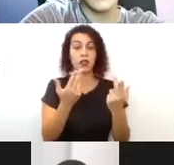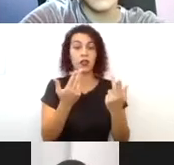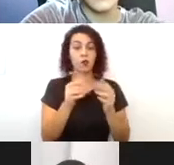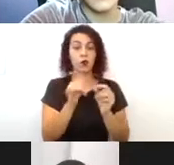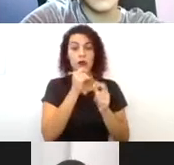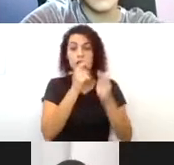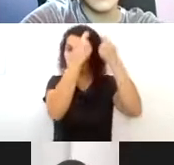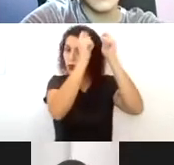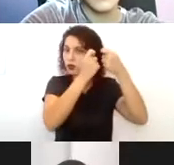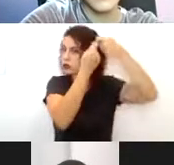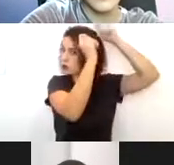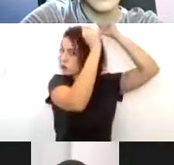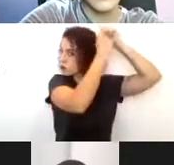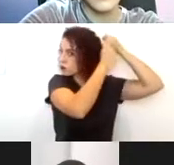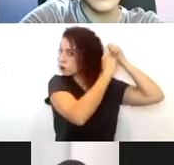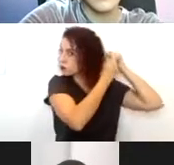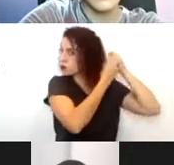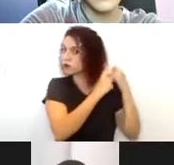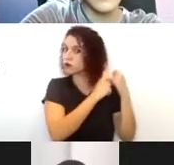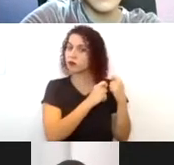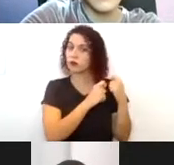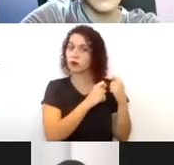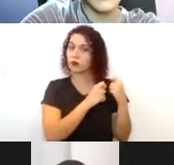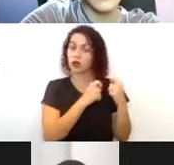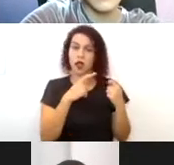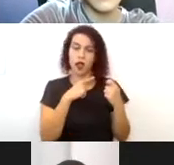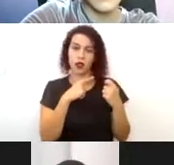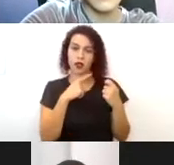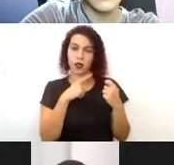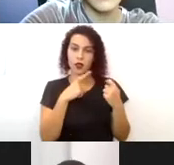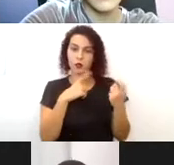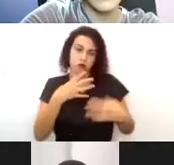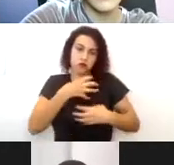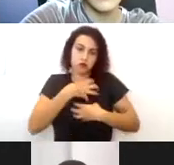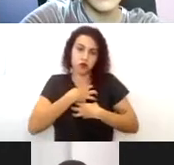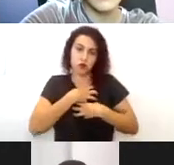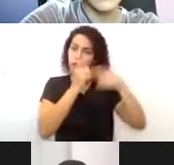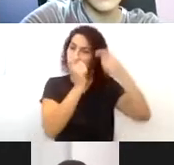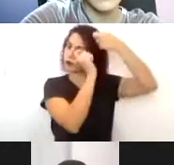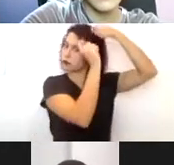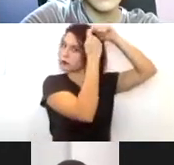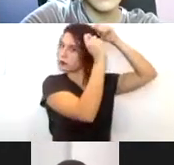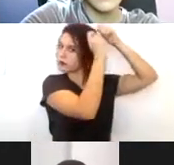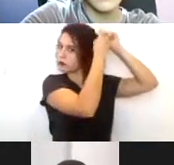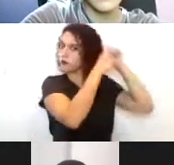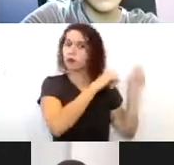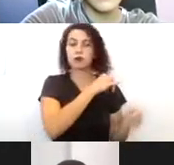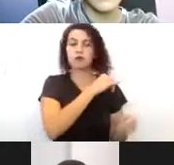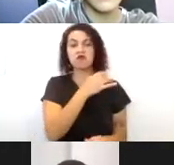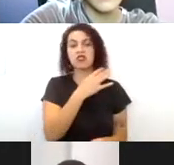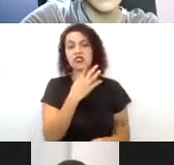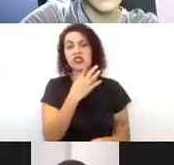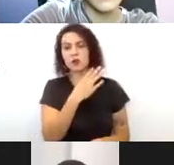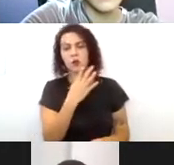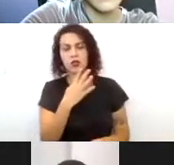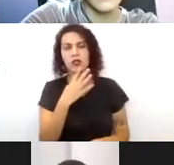cabelo uma trança ela vai ter um formato mas toda a trança nagô ou não sei se vocês já ouviram